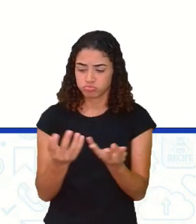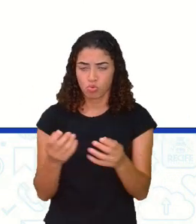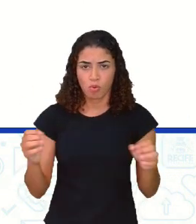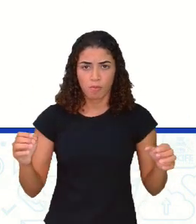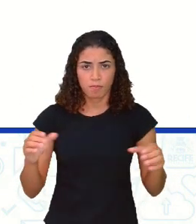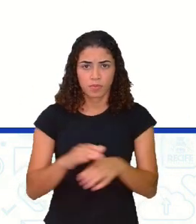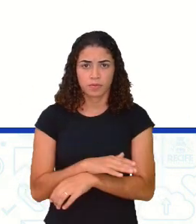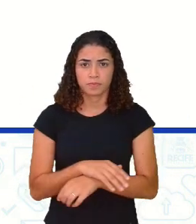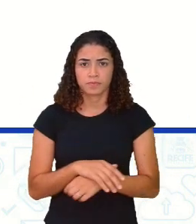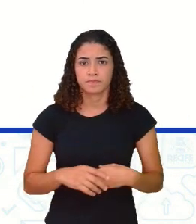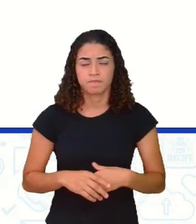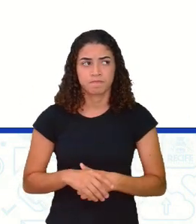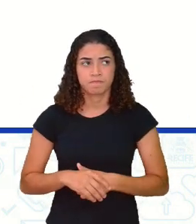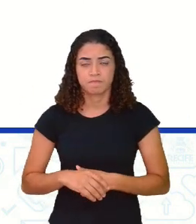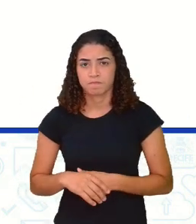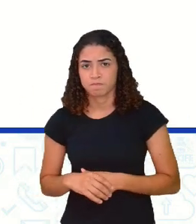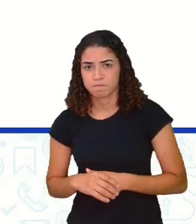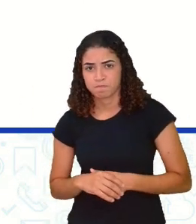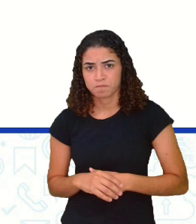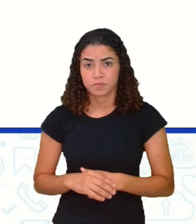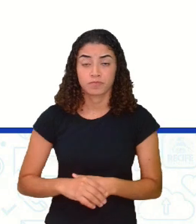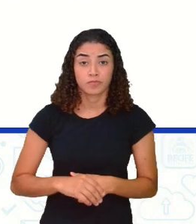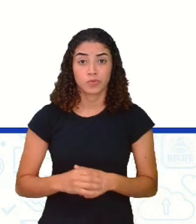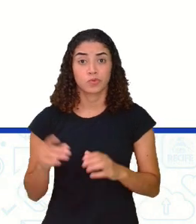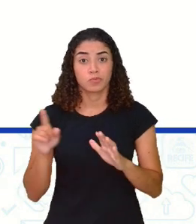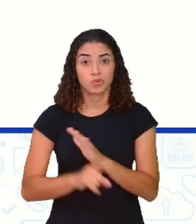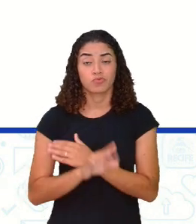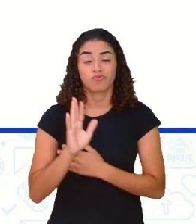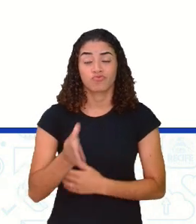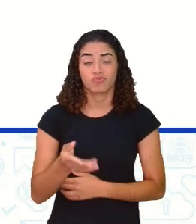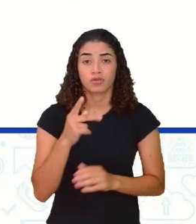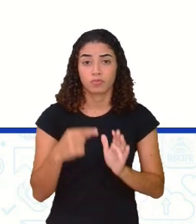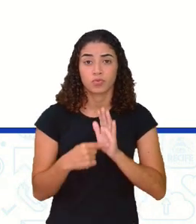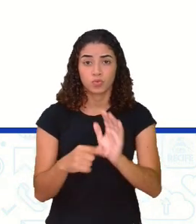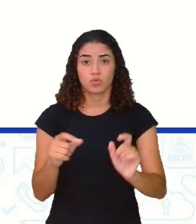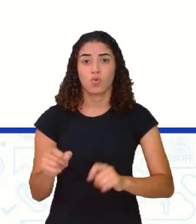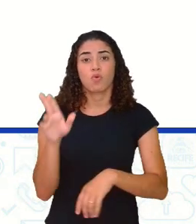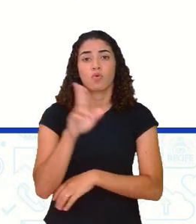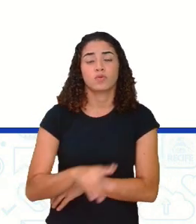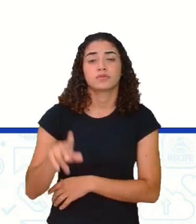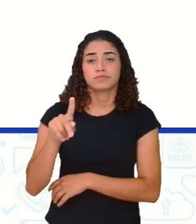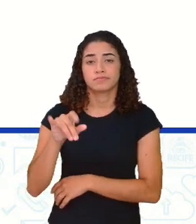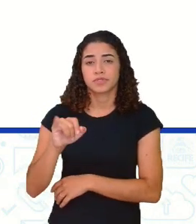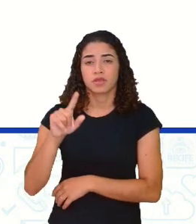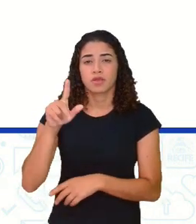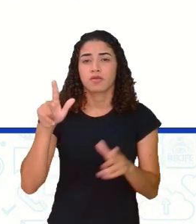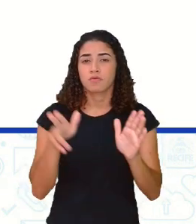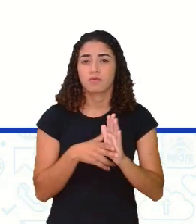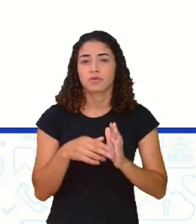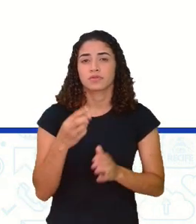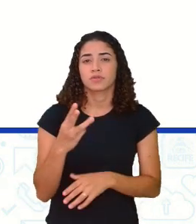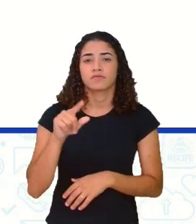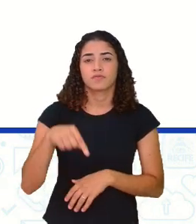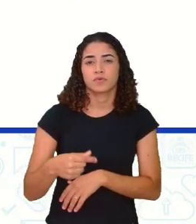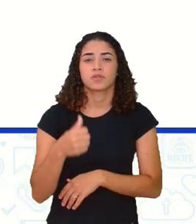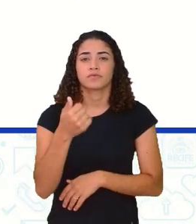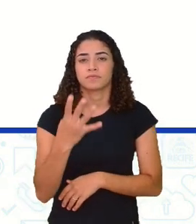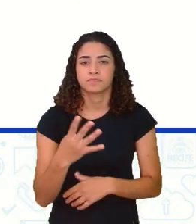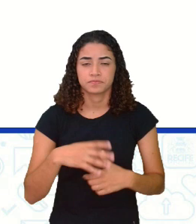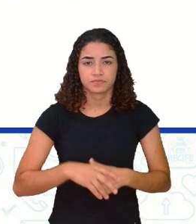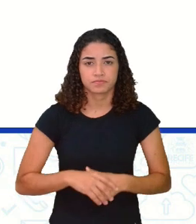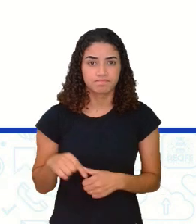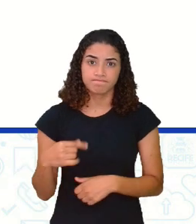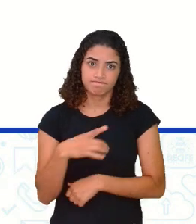terreno? Aqui a questão já traz. Use π igual a 3,14. Aqui eu tenho,